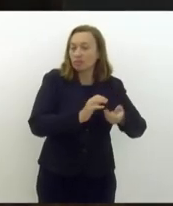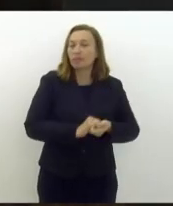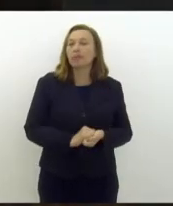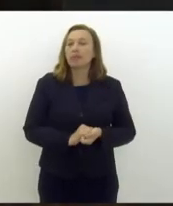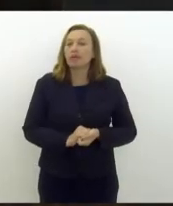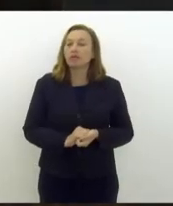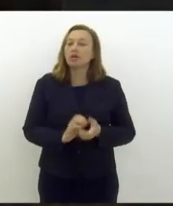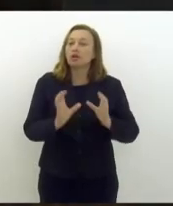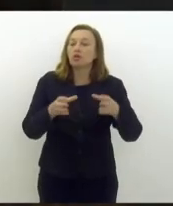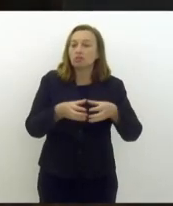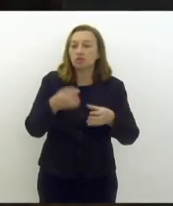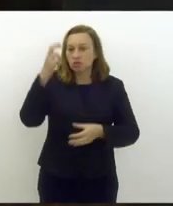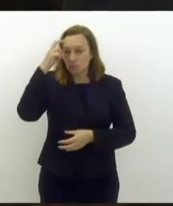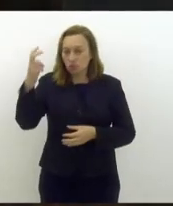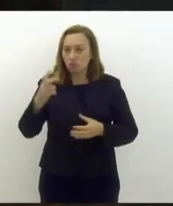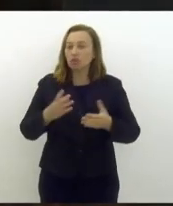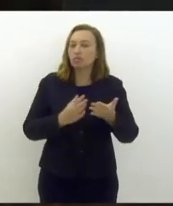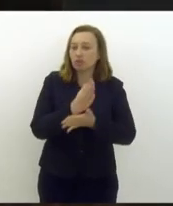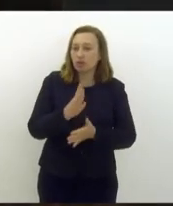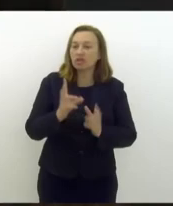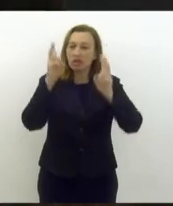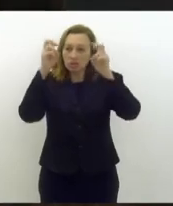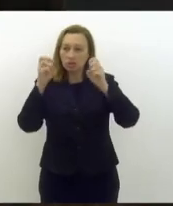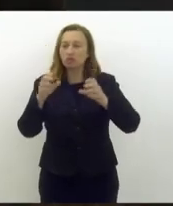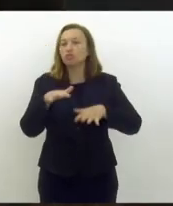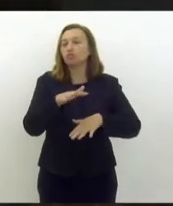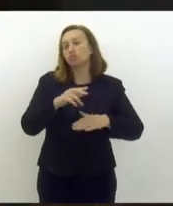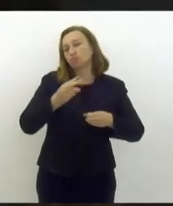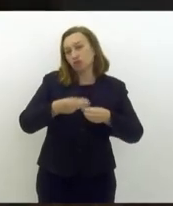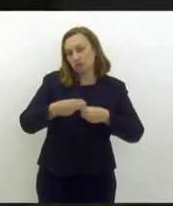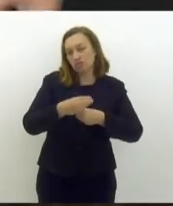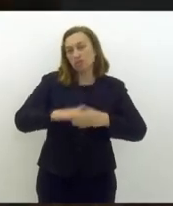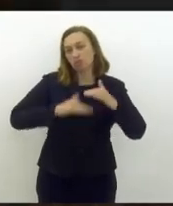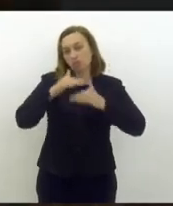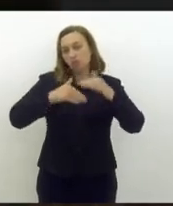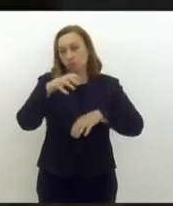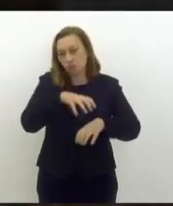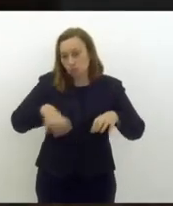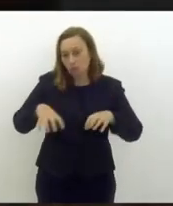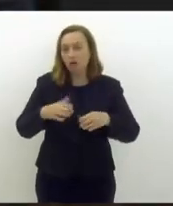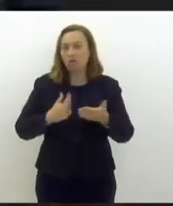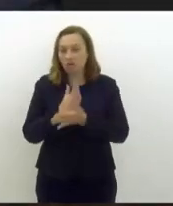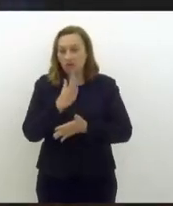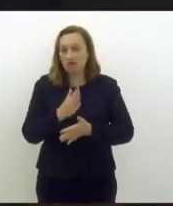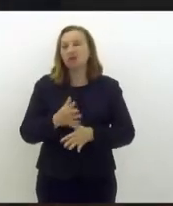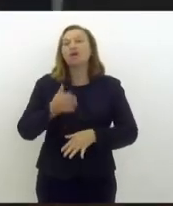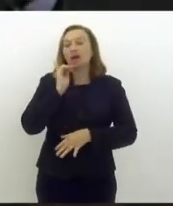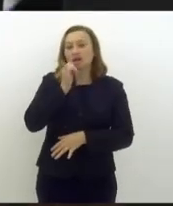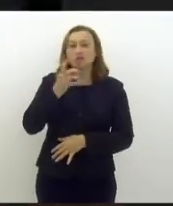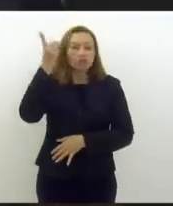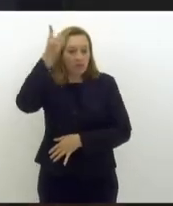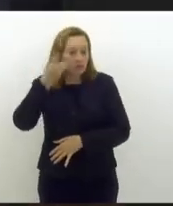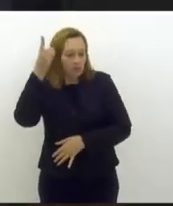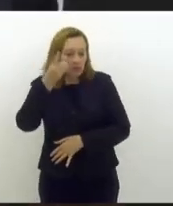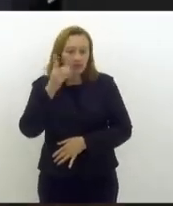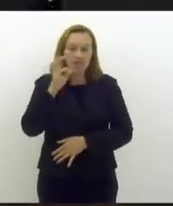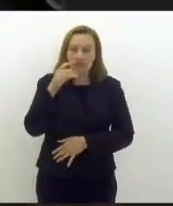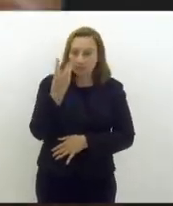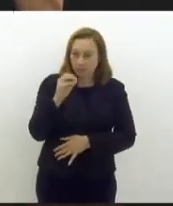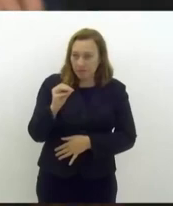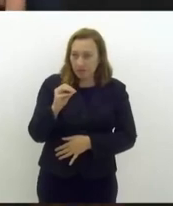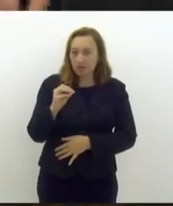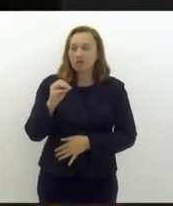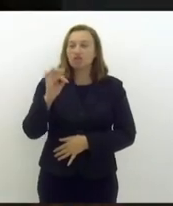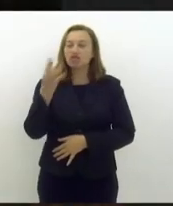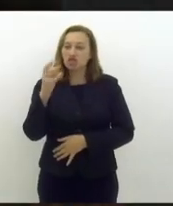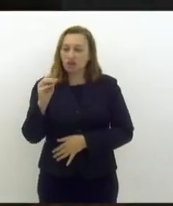de Cultura favorável de assuntos municipais de desenvolvimento Regional favorável relatores deputados Felipinho rádios